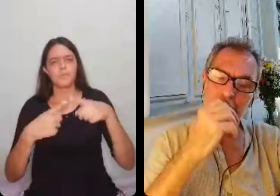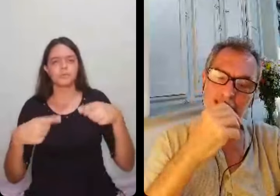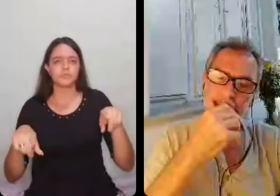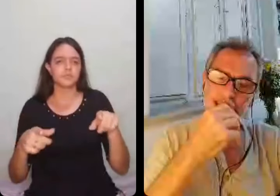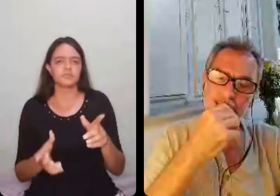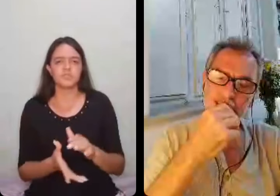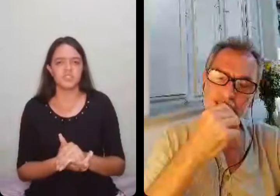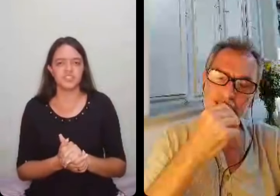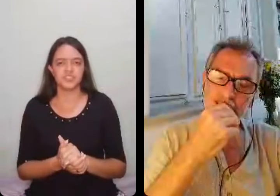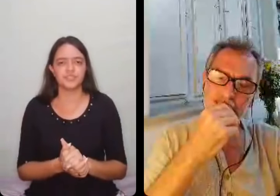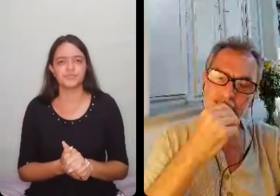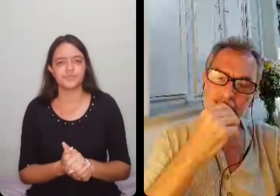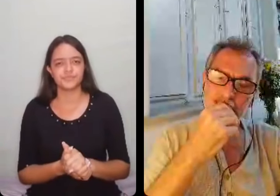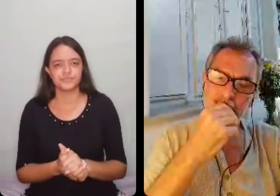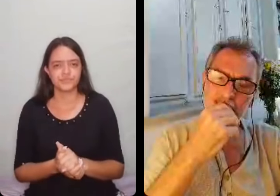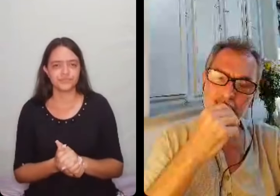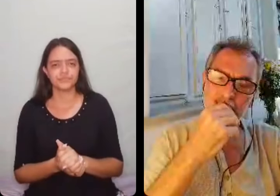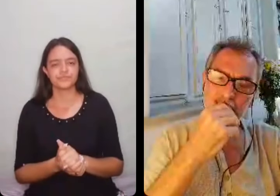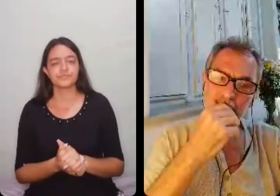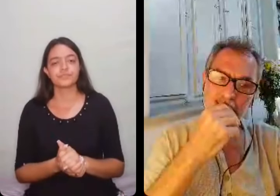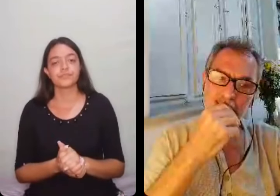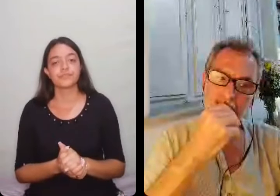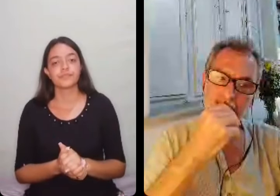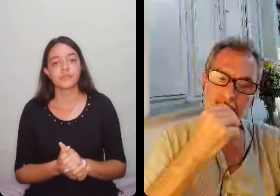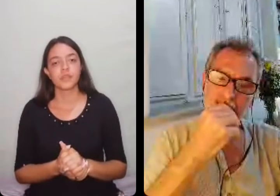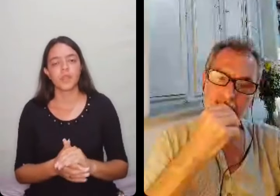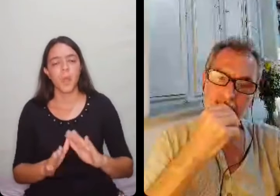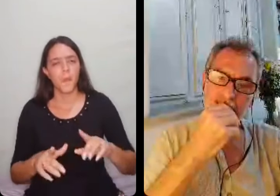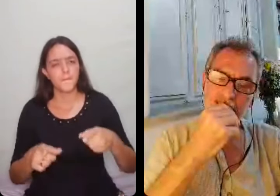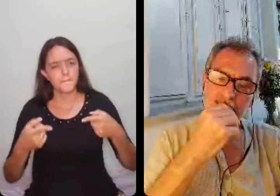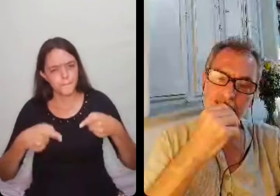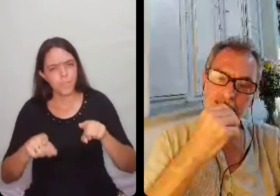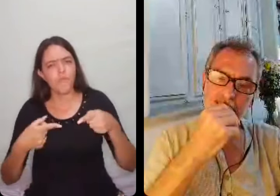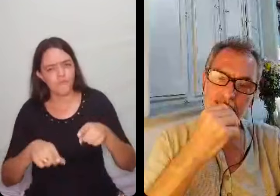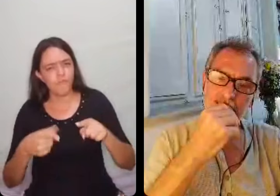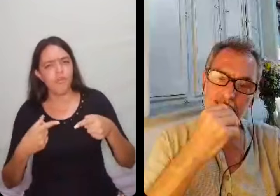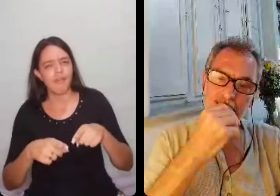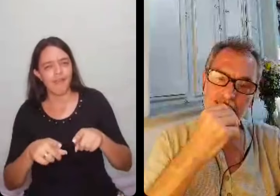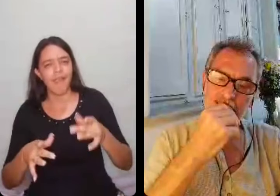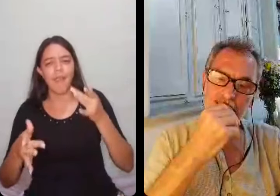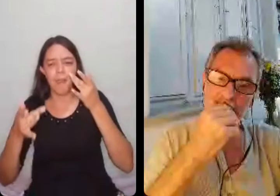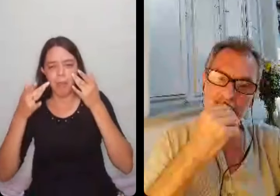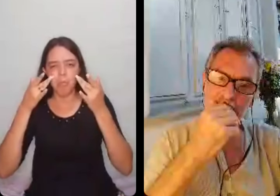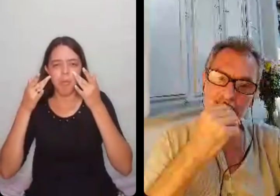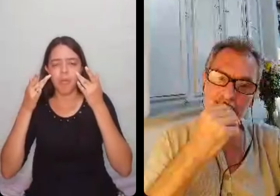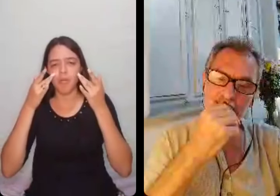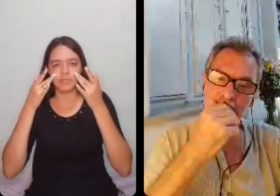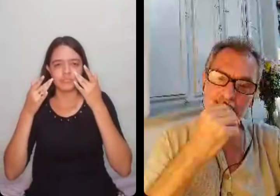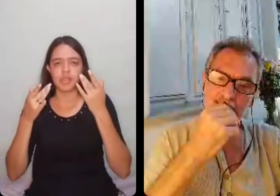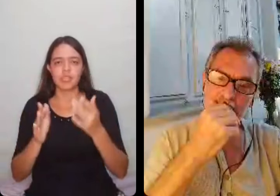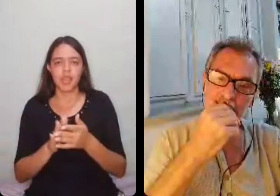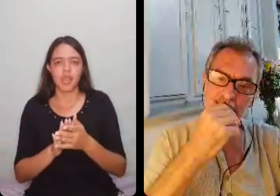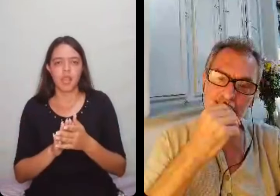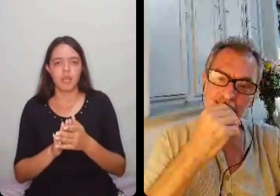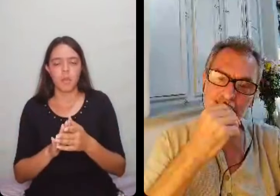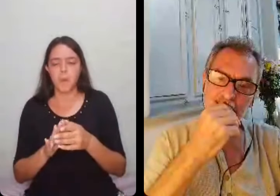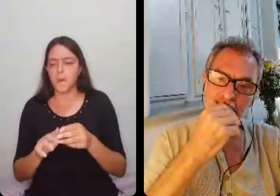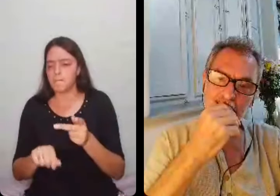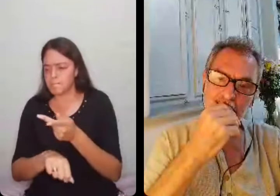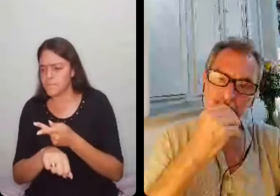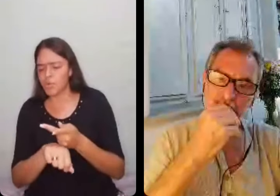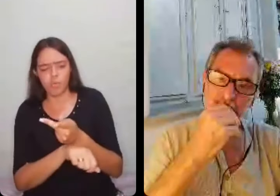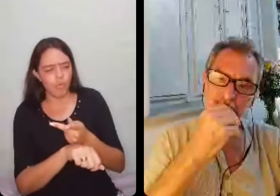provocação mesmo do próprio espetáculo, ele já vai colhendo, já fazendo uma trilha e me